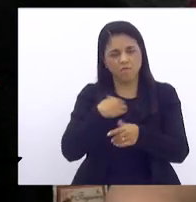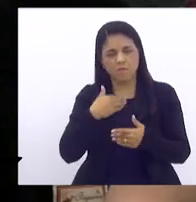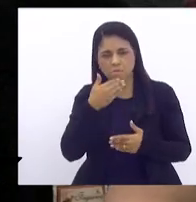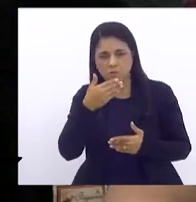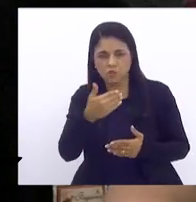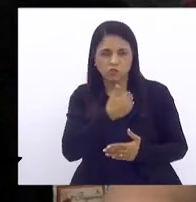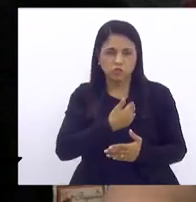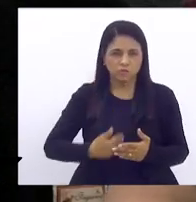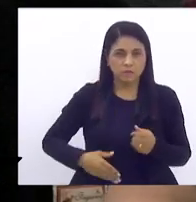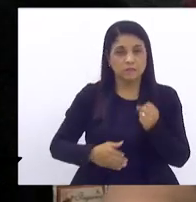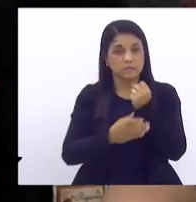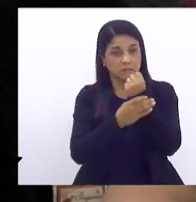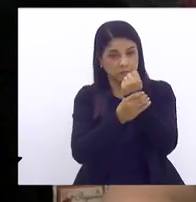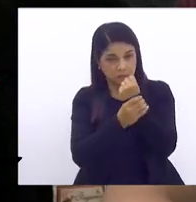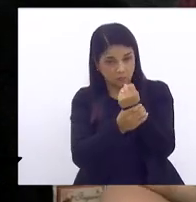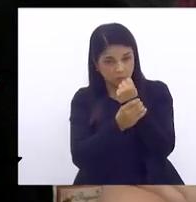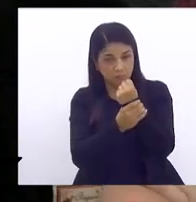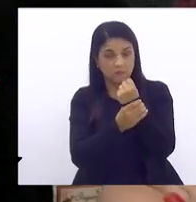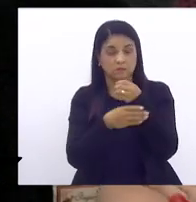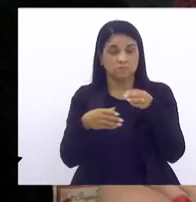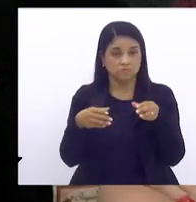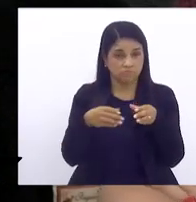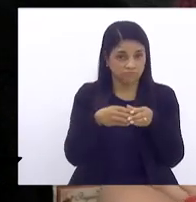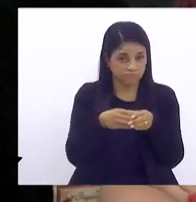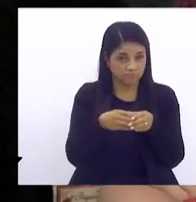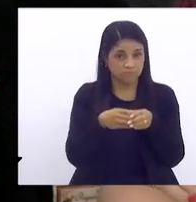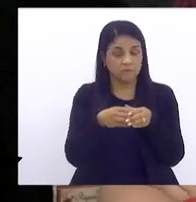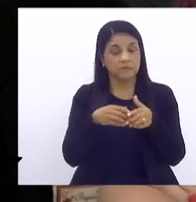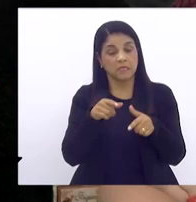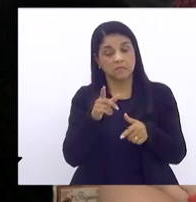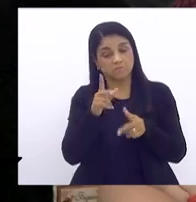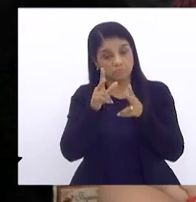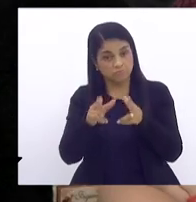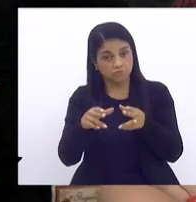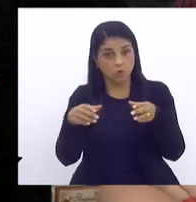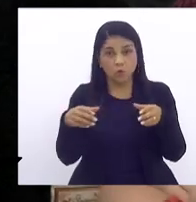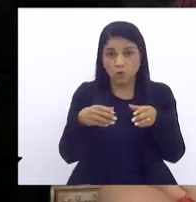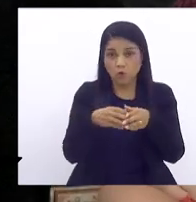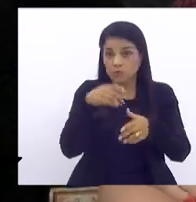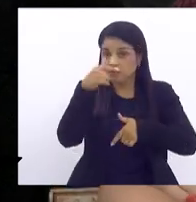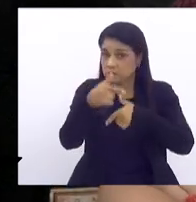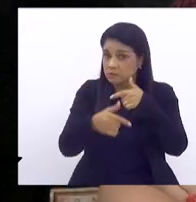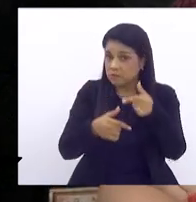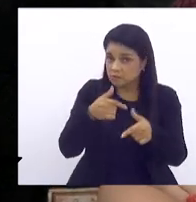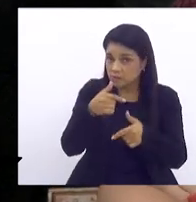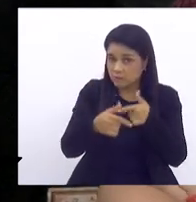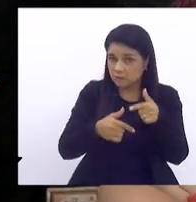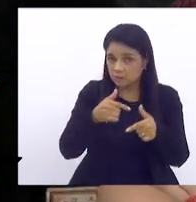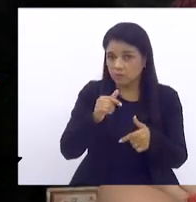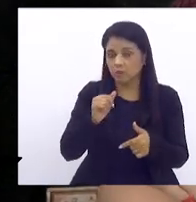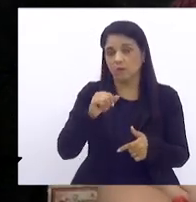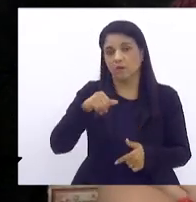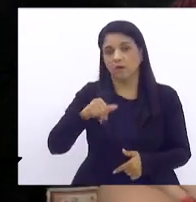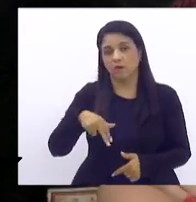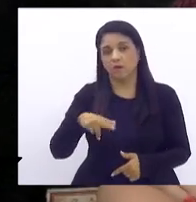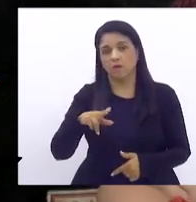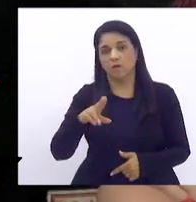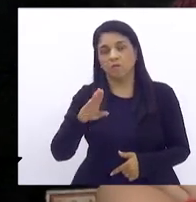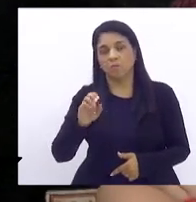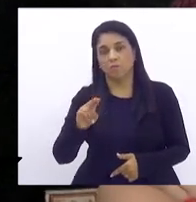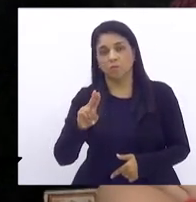forças de segurança também, porque são trabalhadores que estão autorizados,